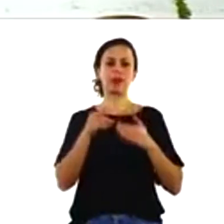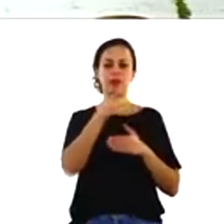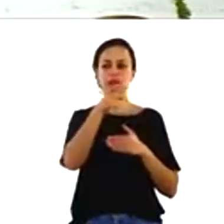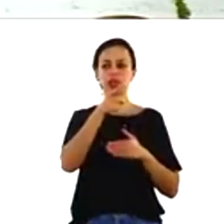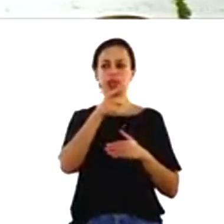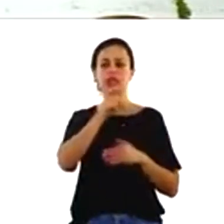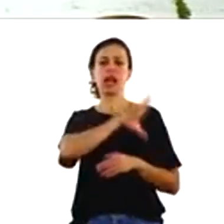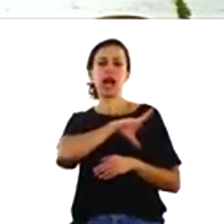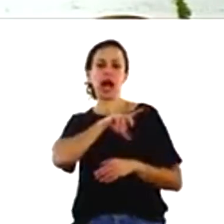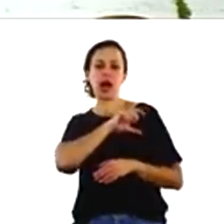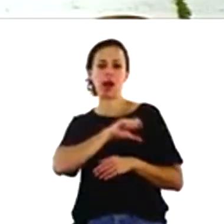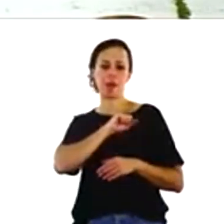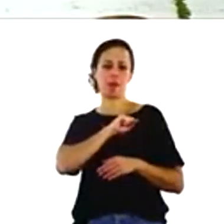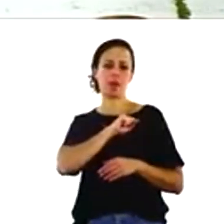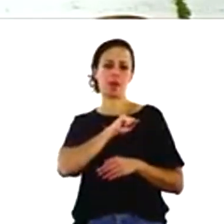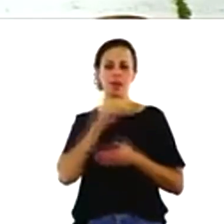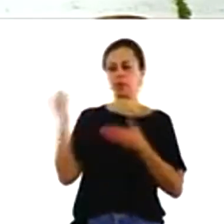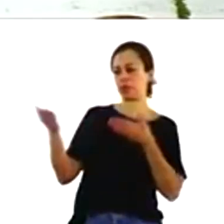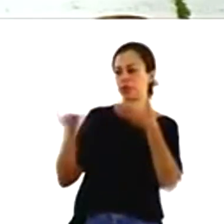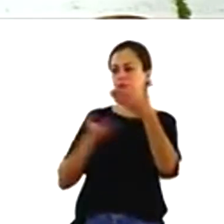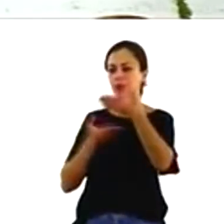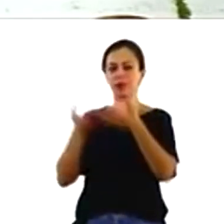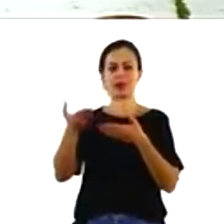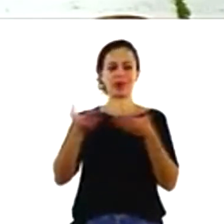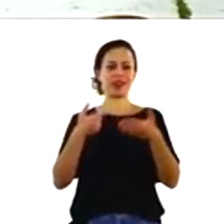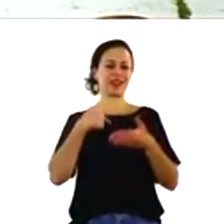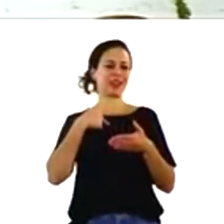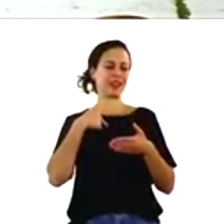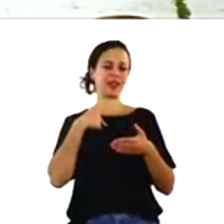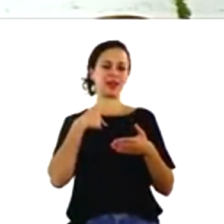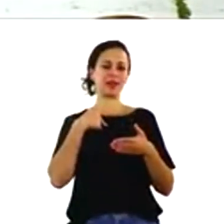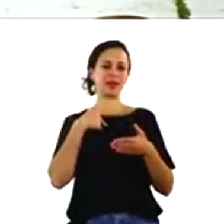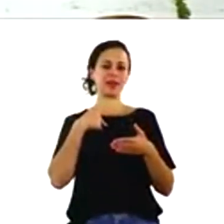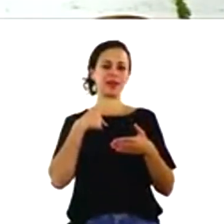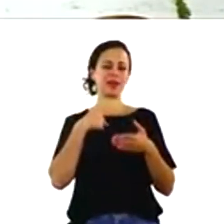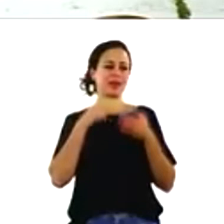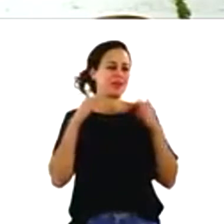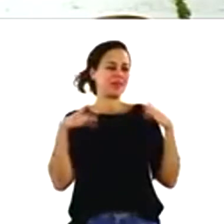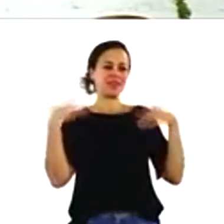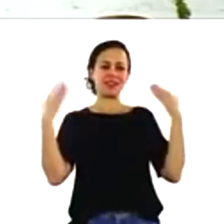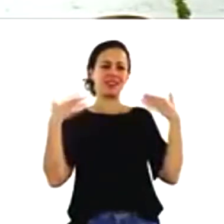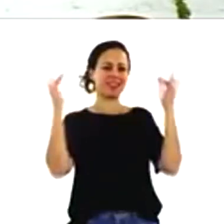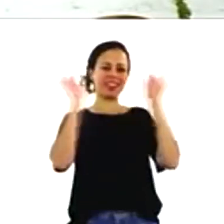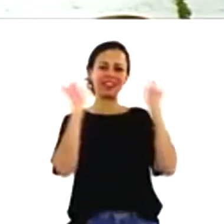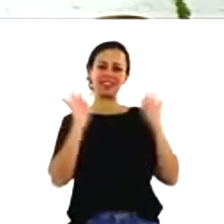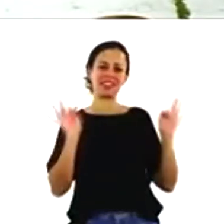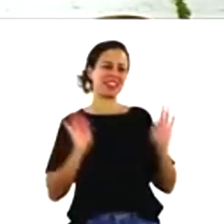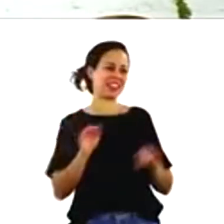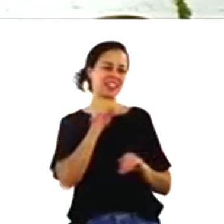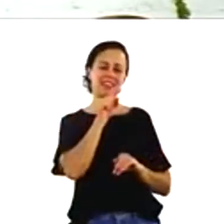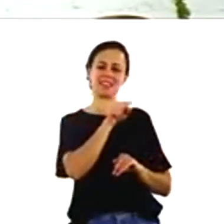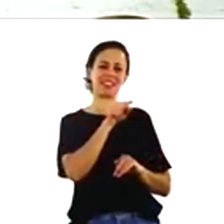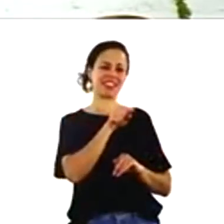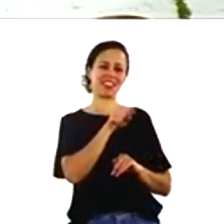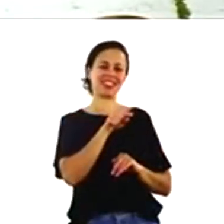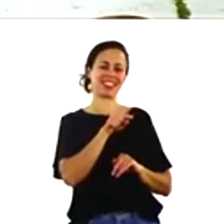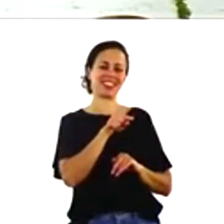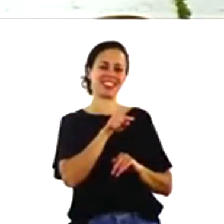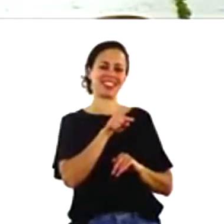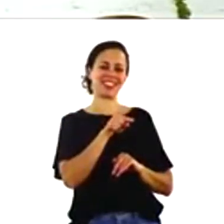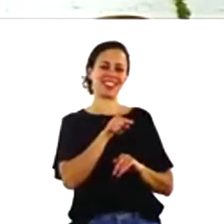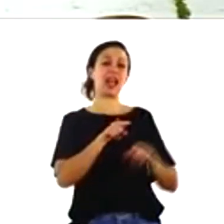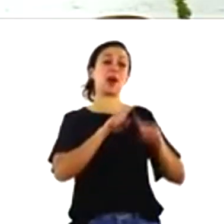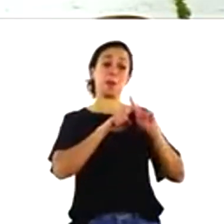e bastante fé. Eu estou tão animado com isso que eu louvo a Deus pela vida de vocês. Mas vocês